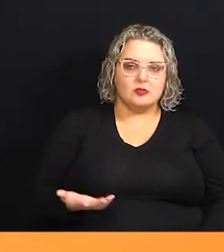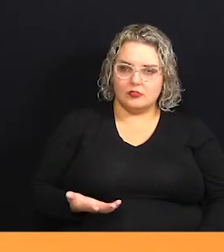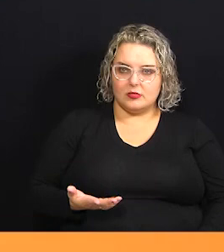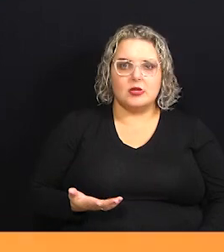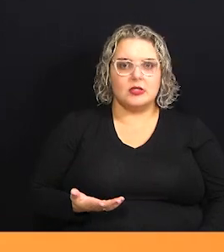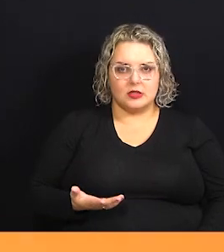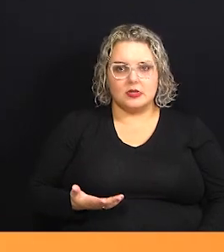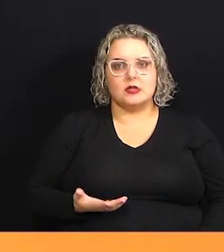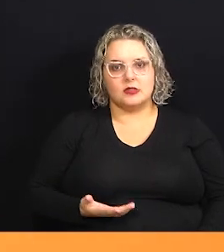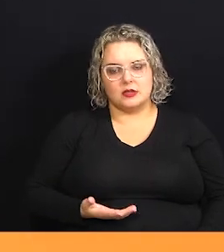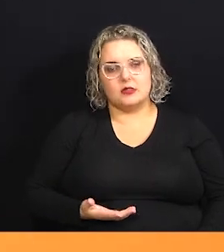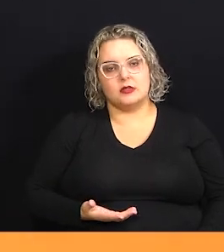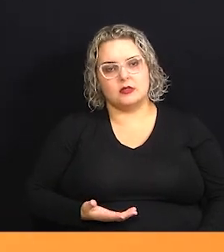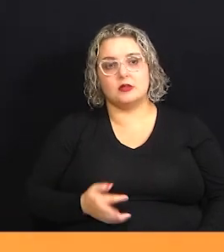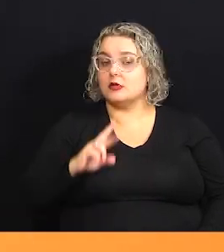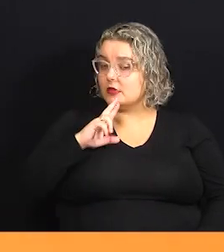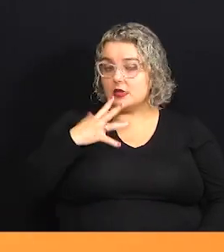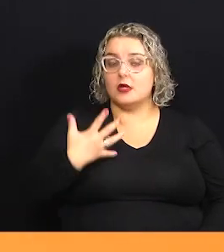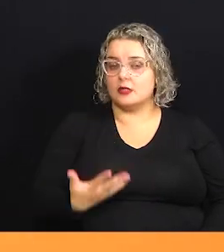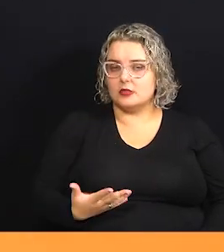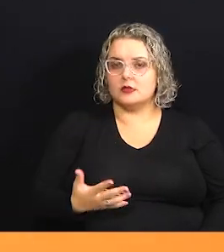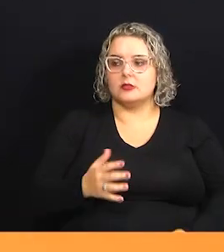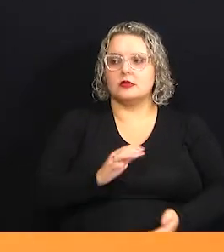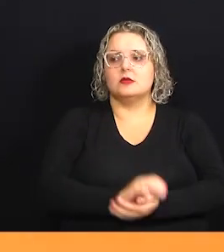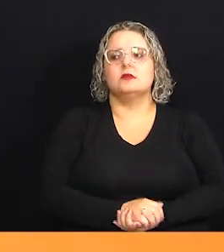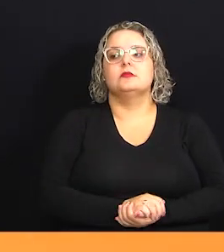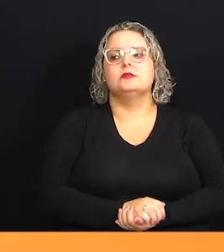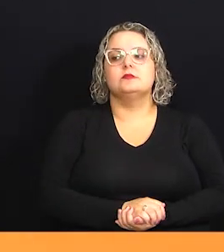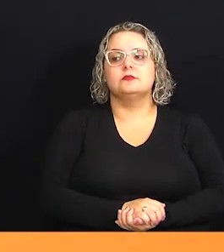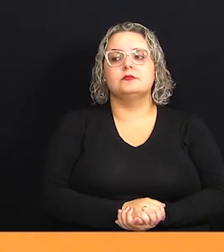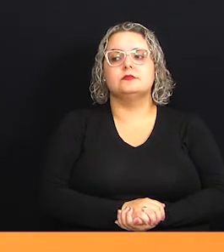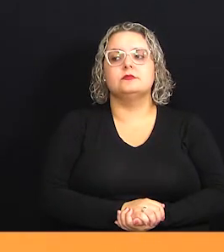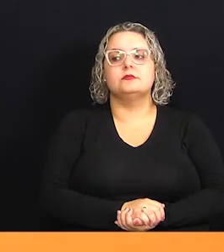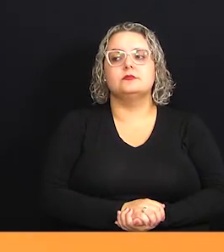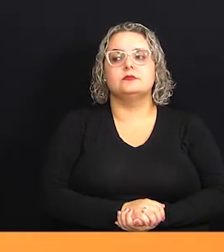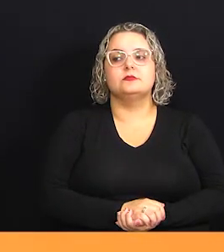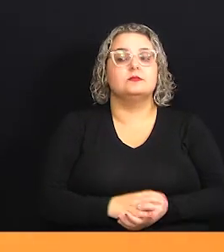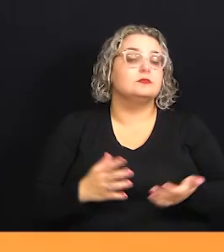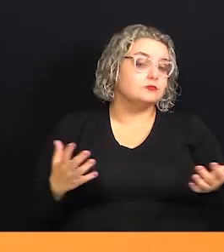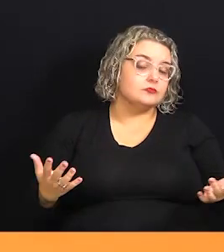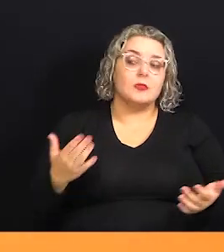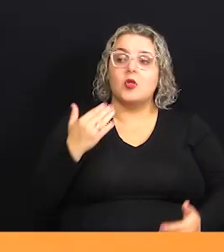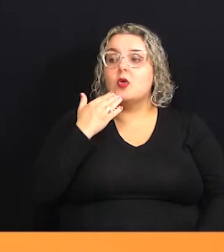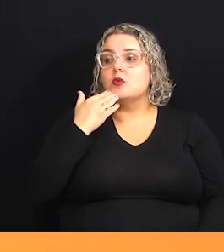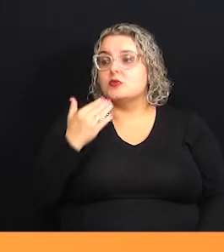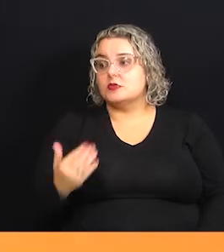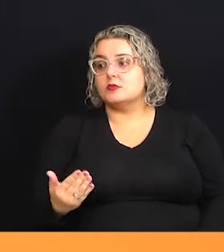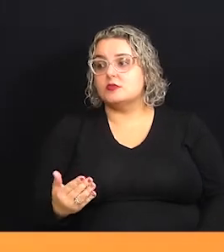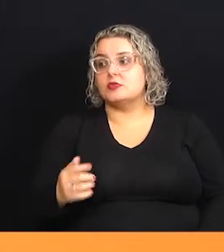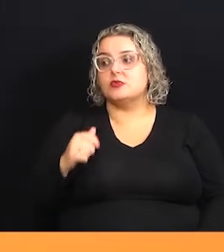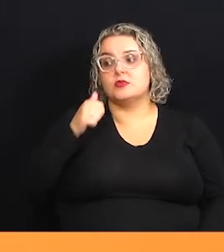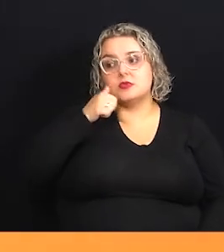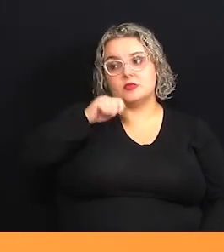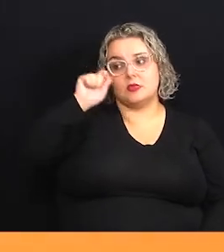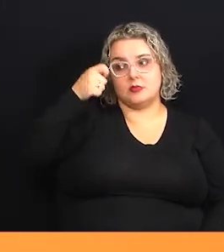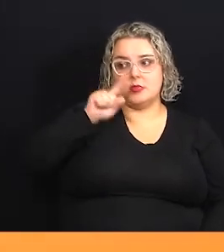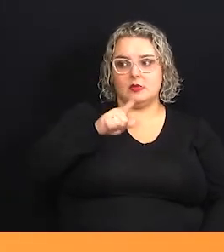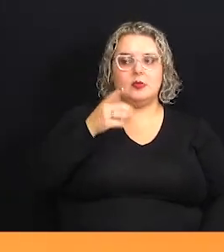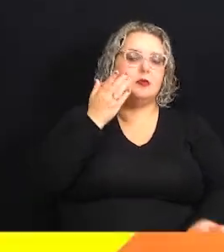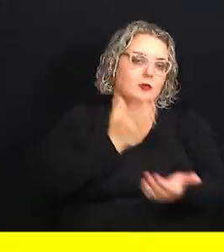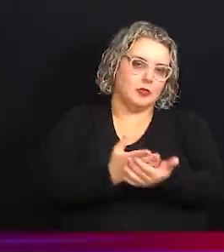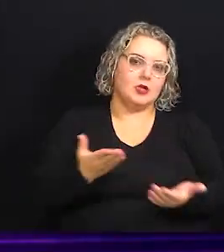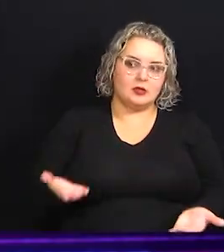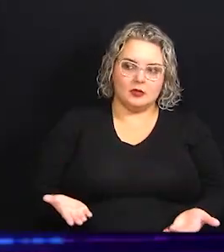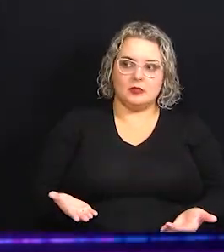ser ouvida e de ser resolvida. Então, as reivindicações da Preta não param